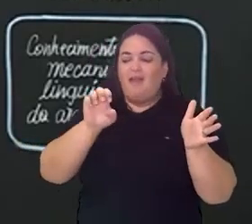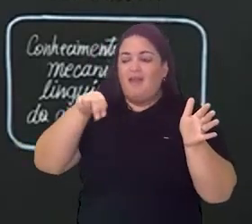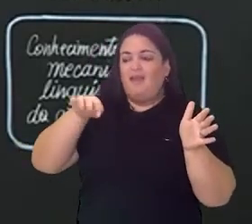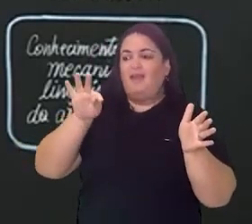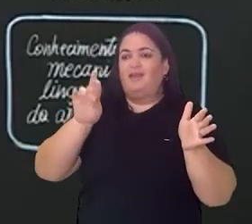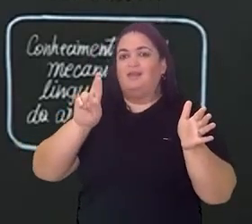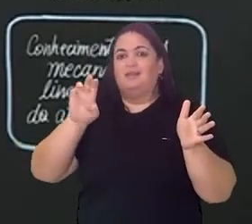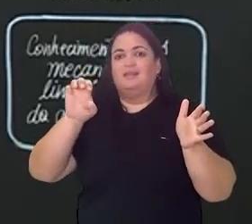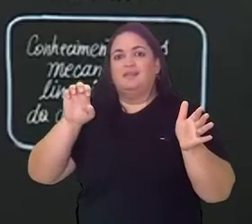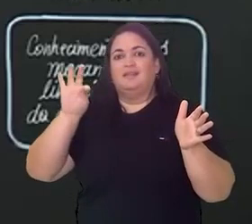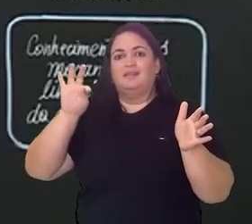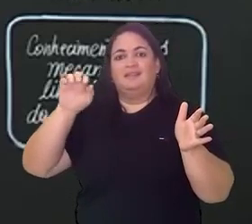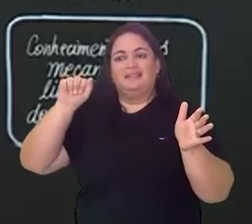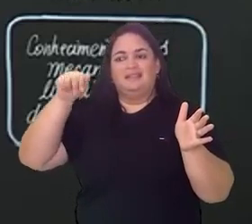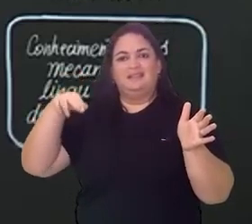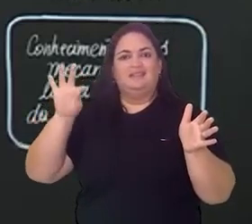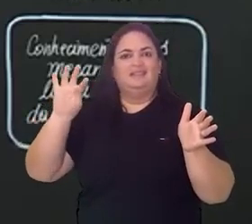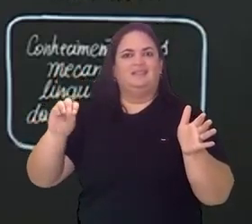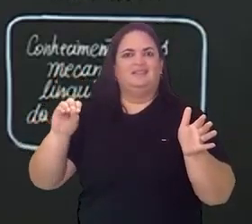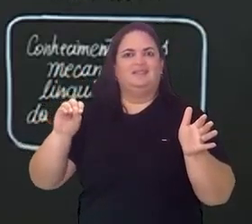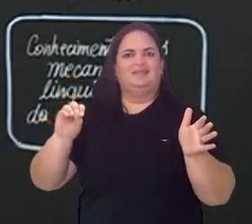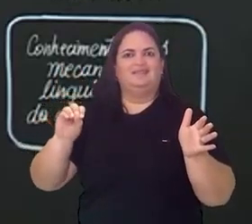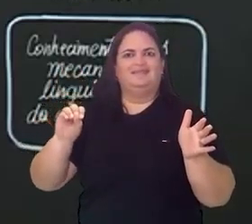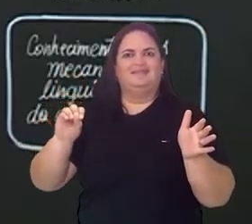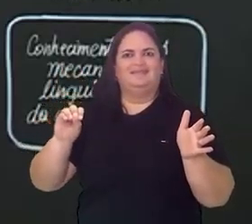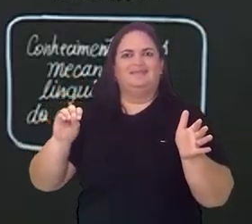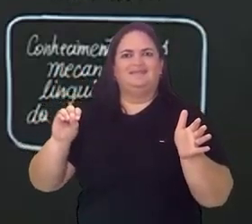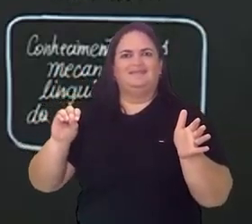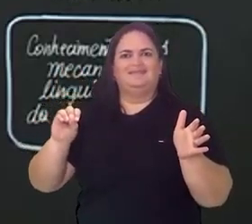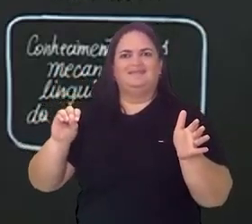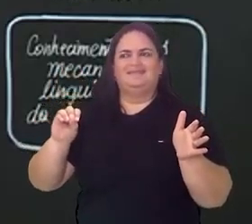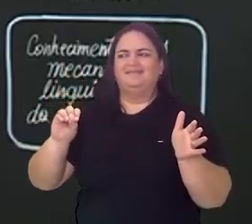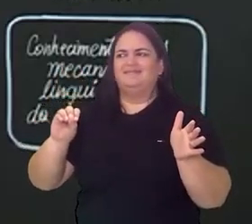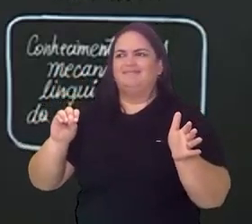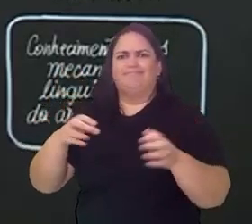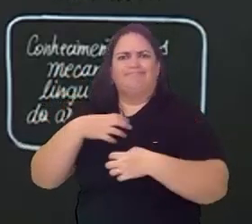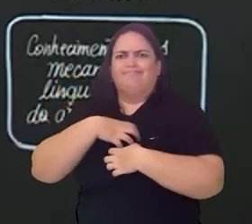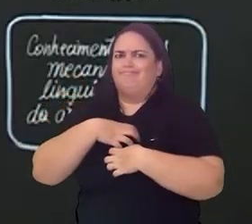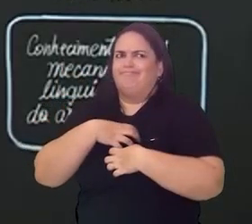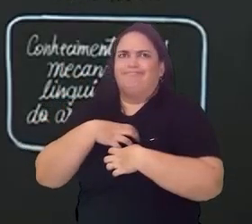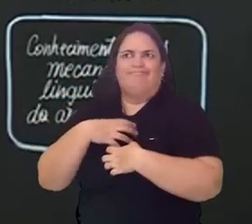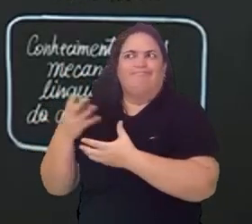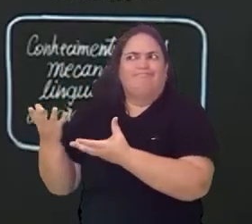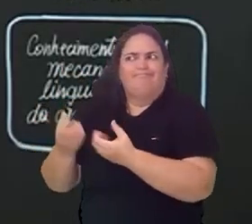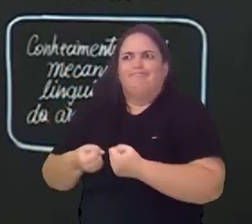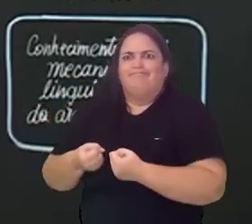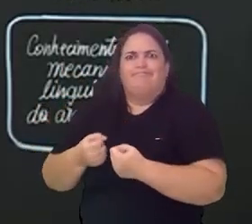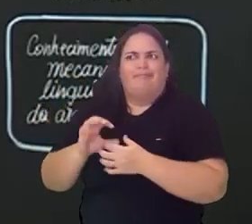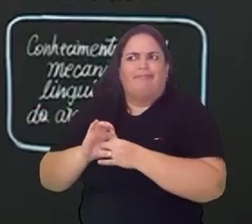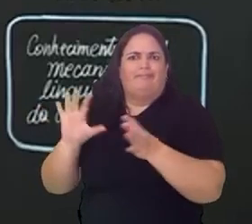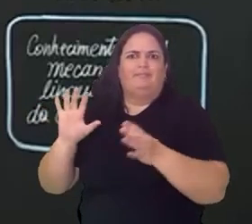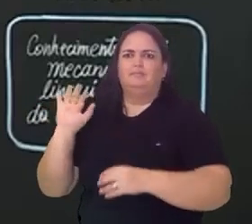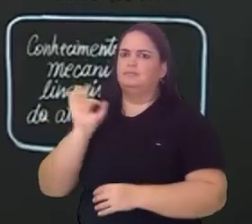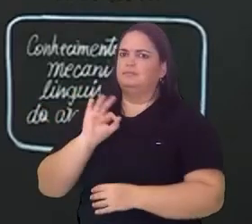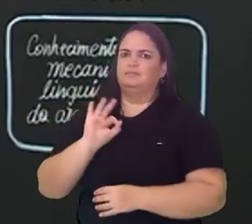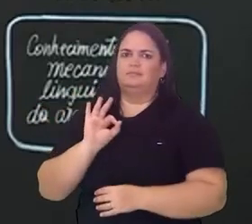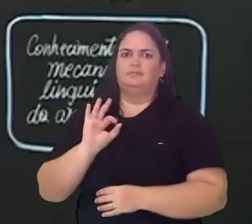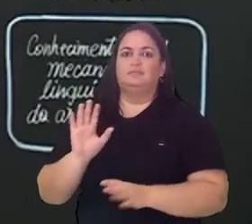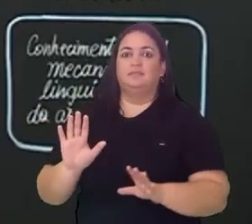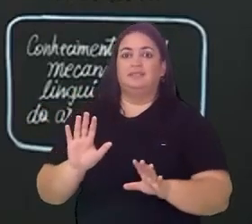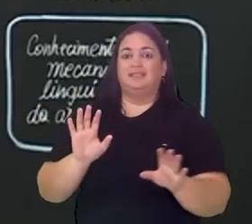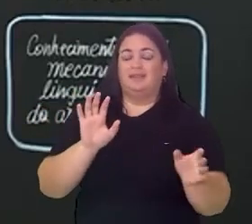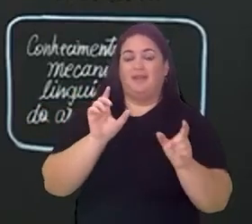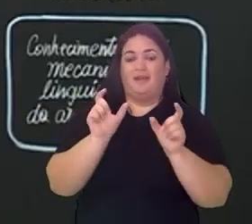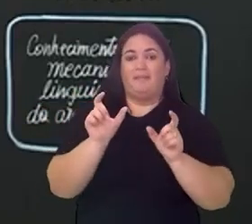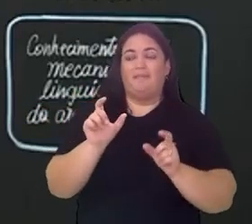acolhido pelo grupo. Nesse caso, a gente chama a atenção aqui para o uso da conjunção entretanto, que marca uma ideia